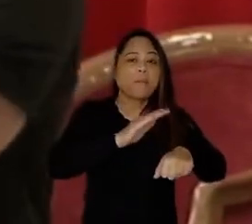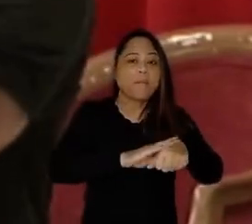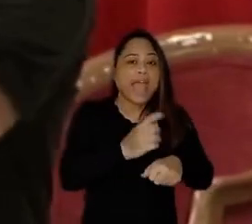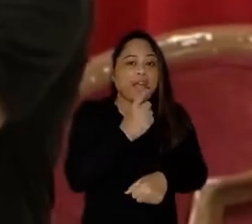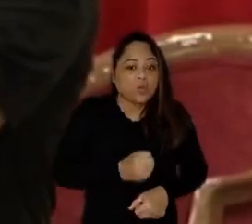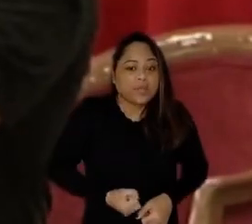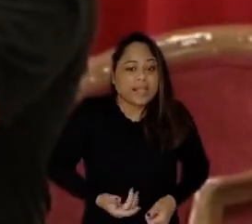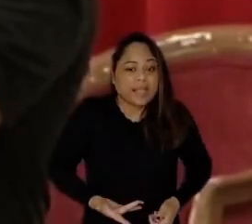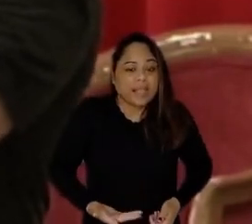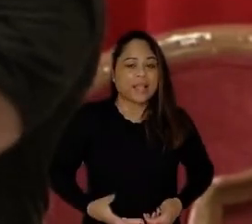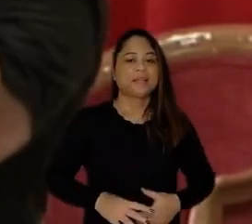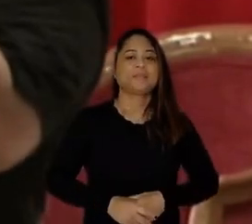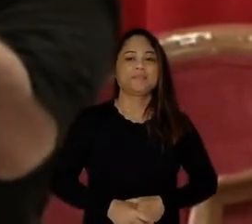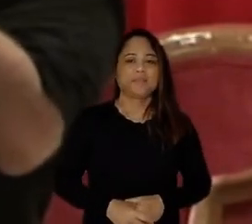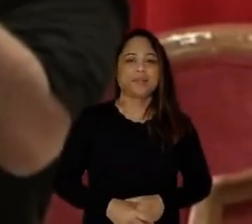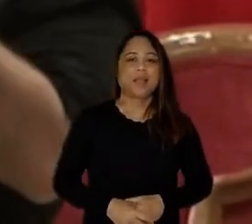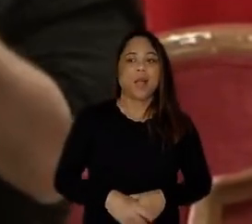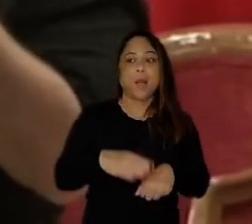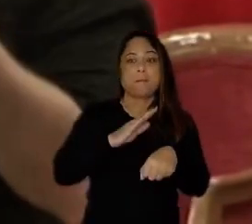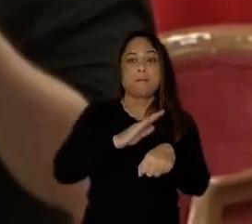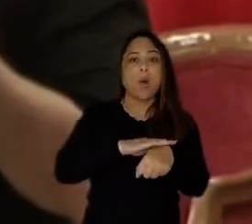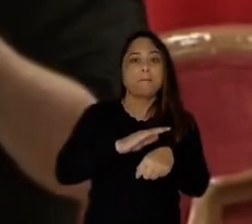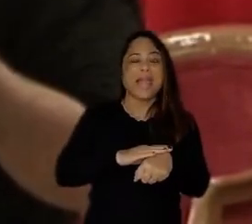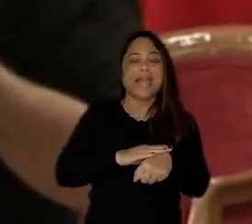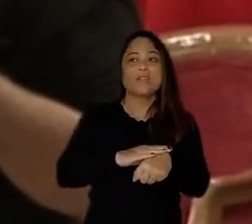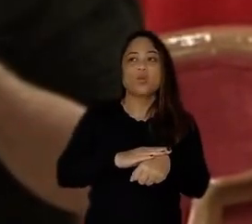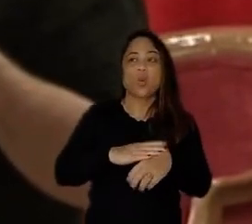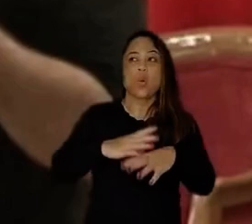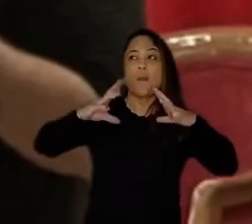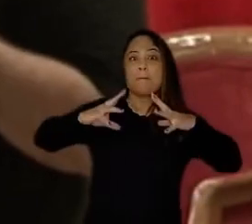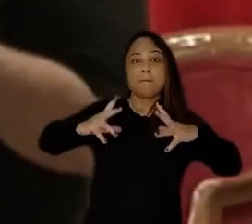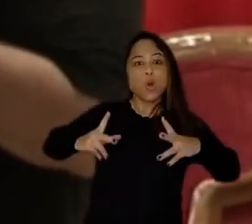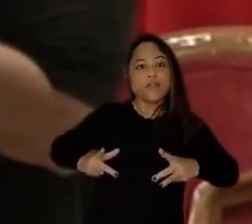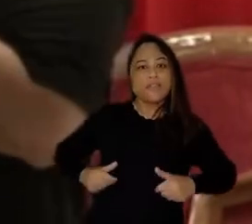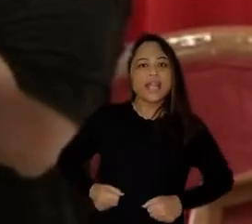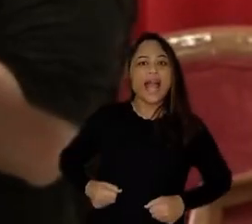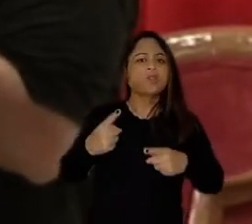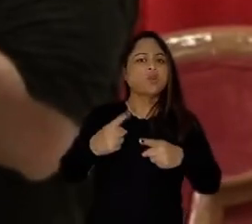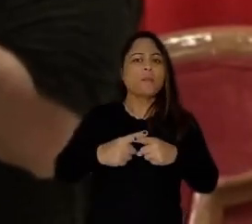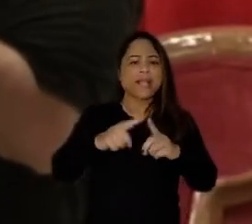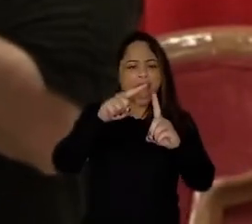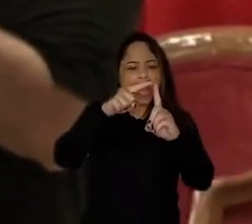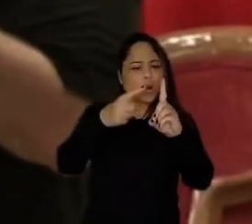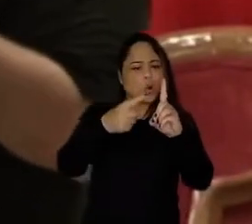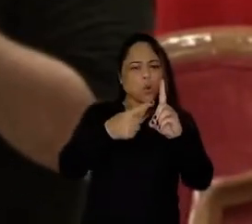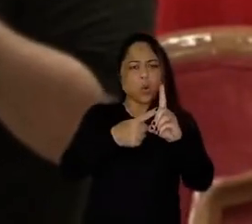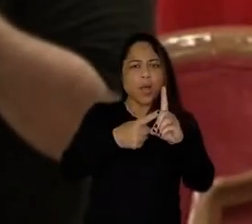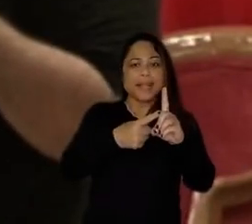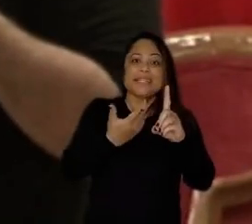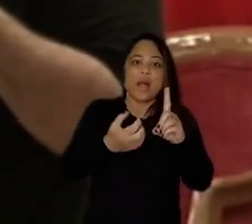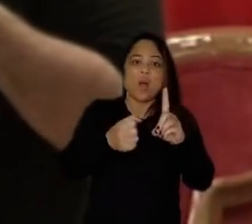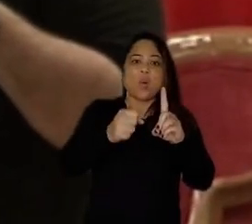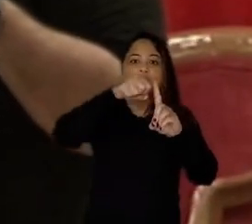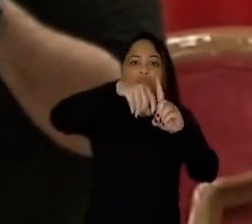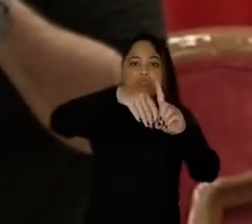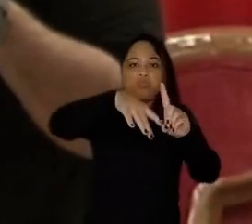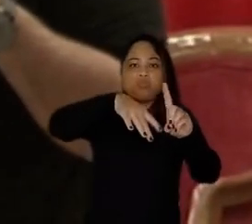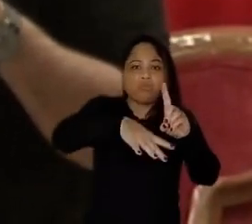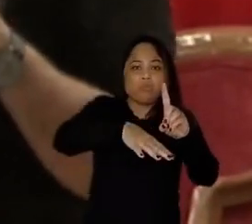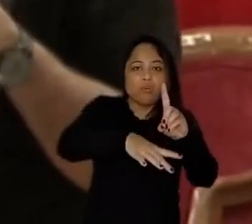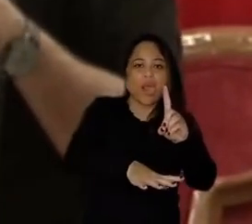menstrual, estava passando por uma purificação, ou seja, ela estava colocando para fora aquilo